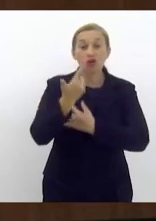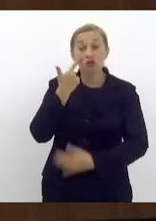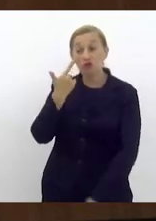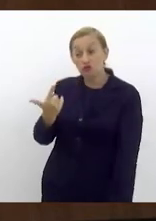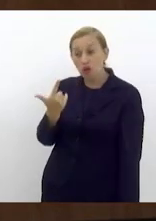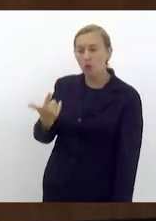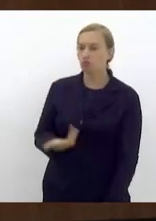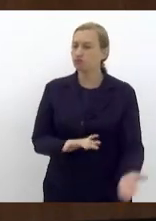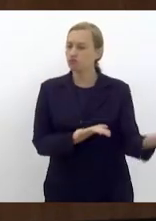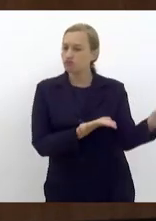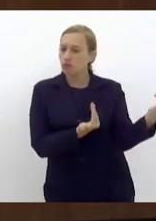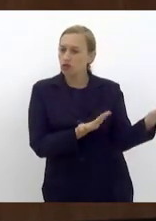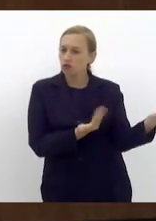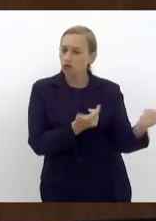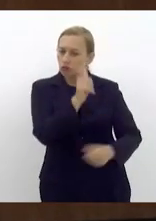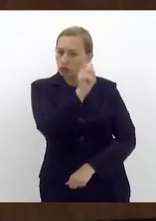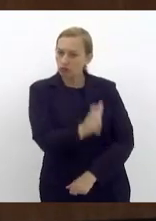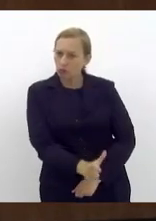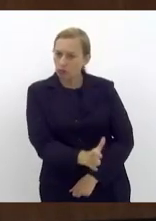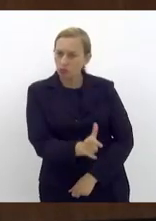uma jovem que